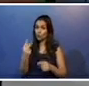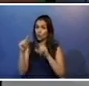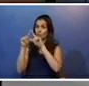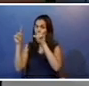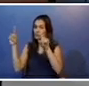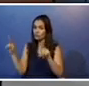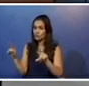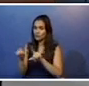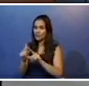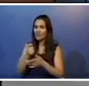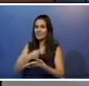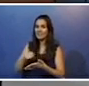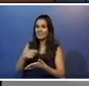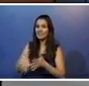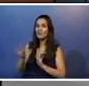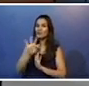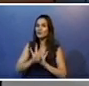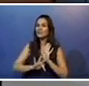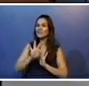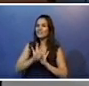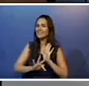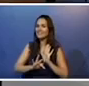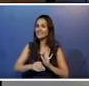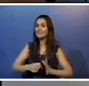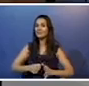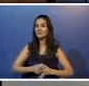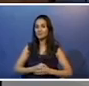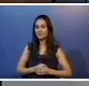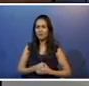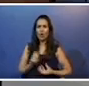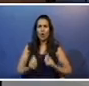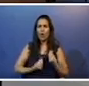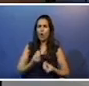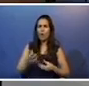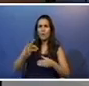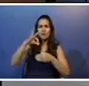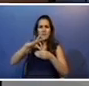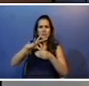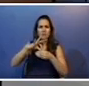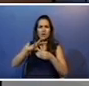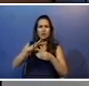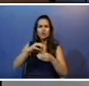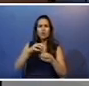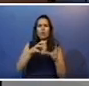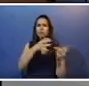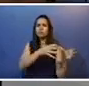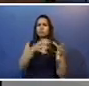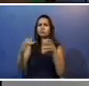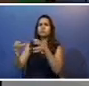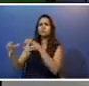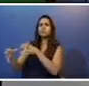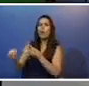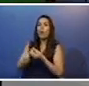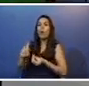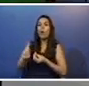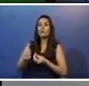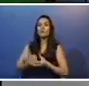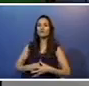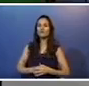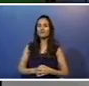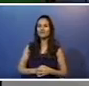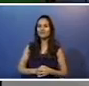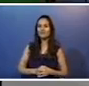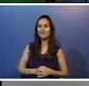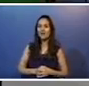imagem, né? E escreva como que essas sementes podem ser transportadas na natureza.